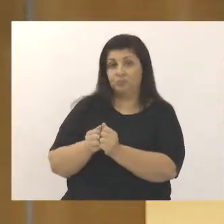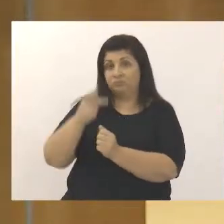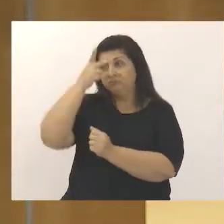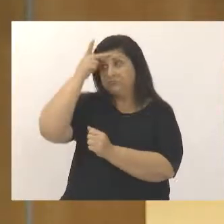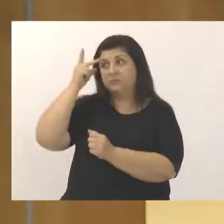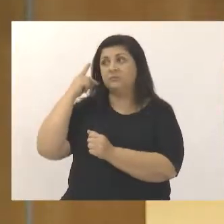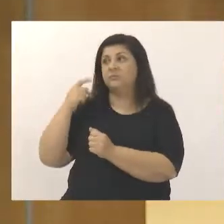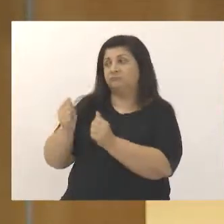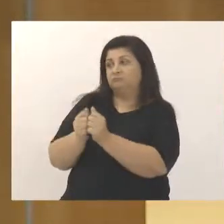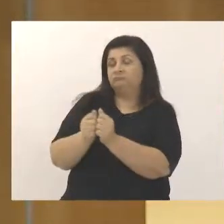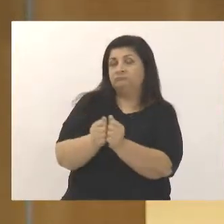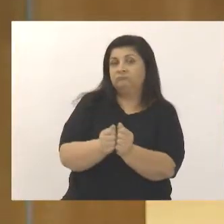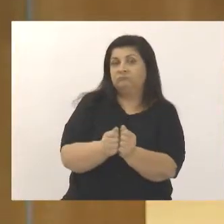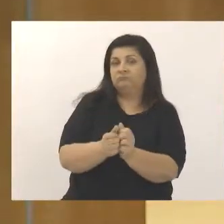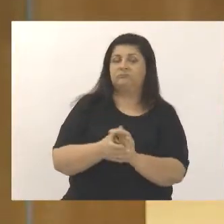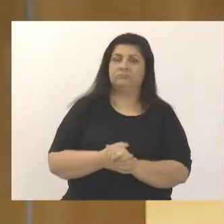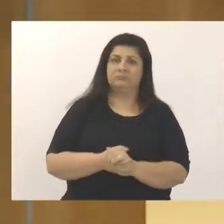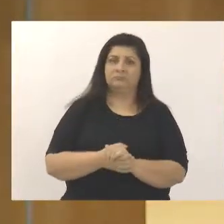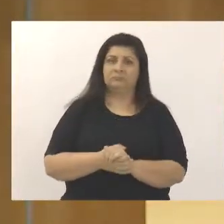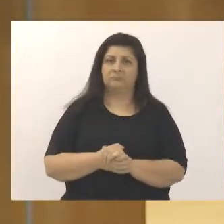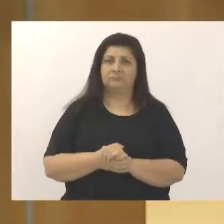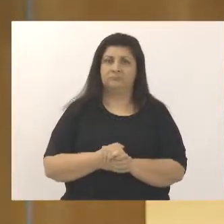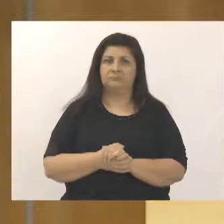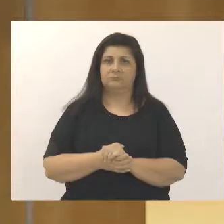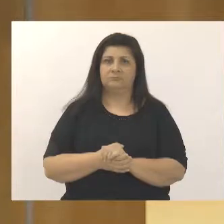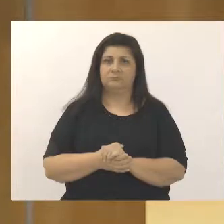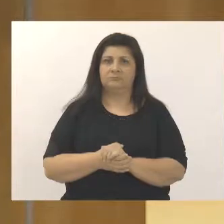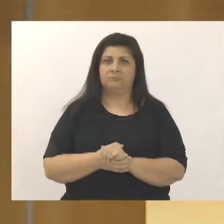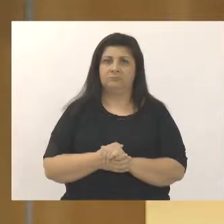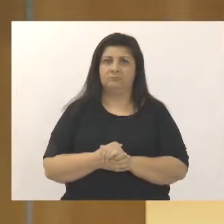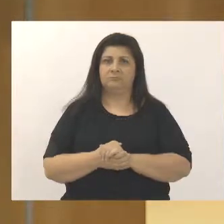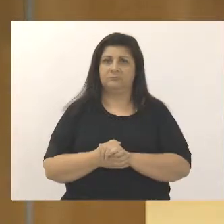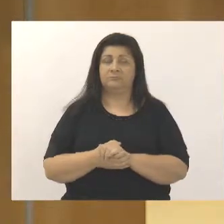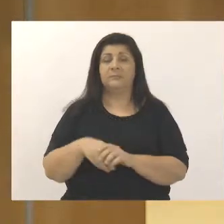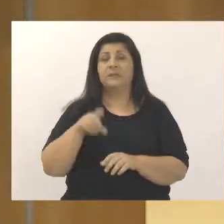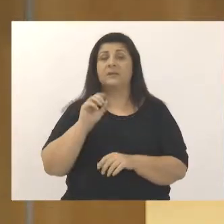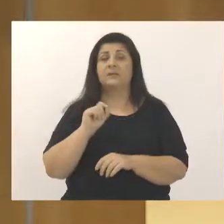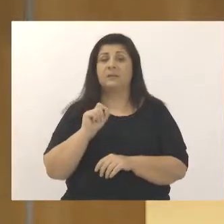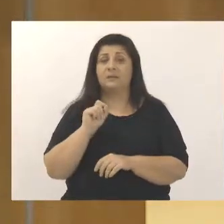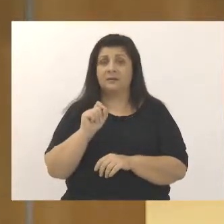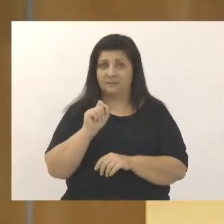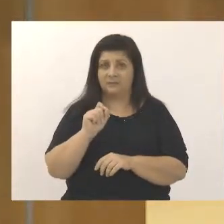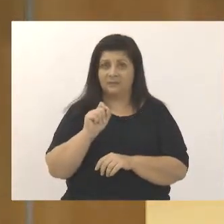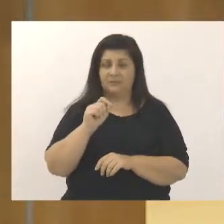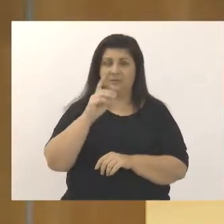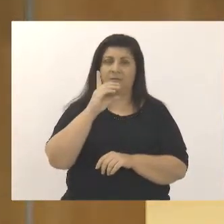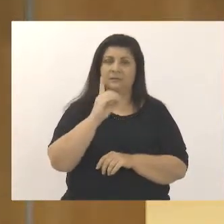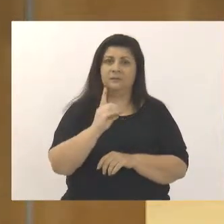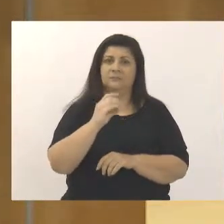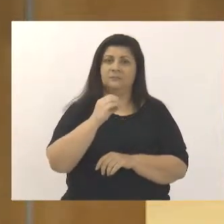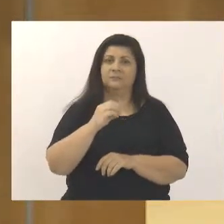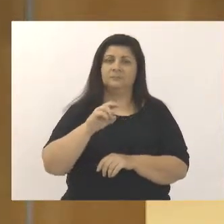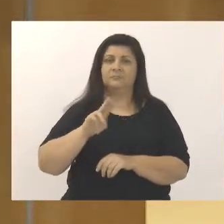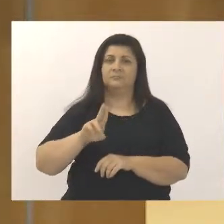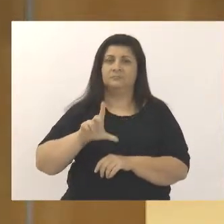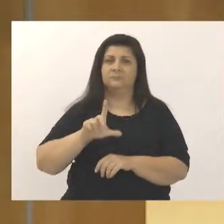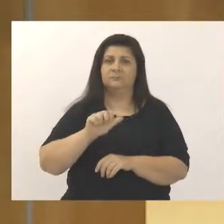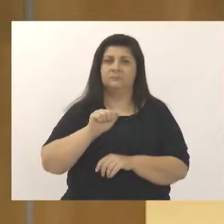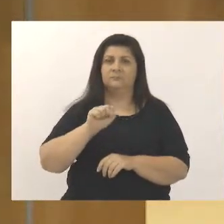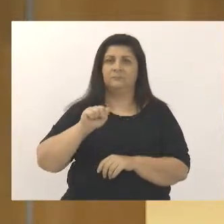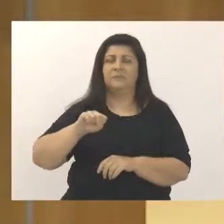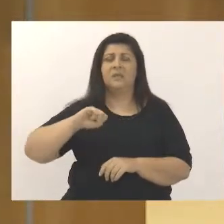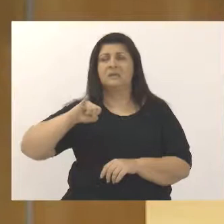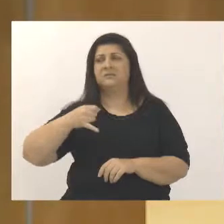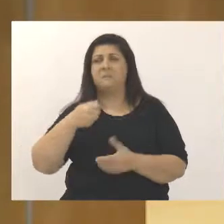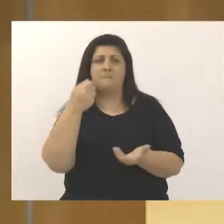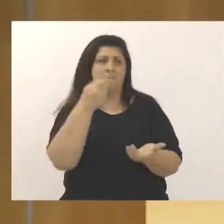acompanha, então, que seria quem? As doulas que vai acompanhar. Se vai pagar, se ela